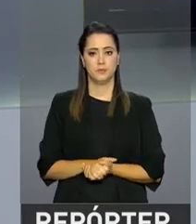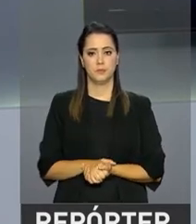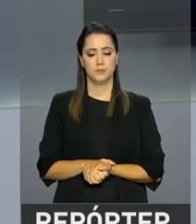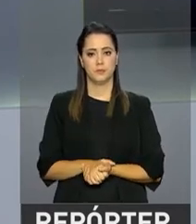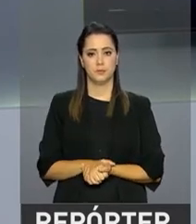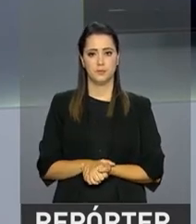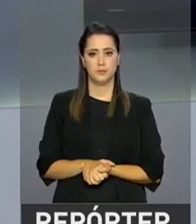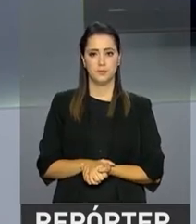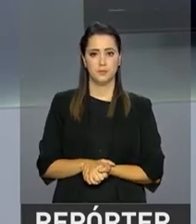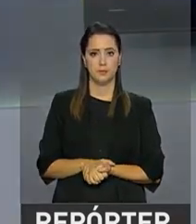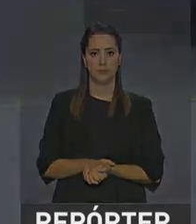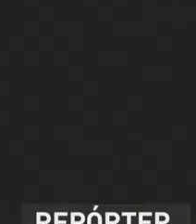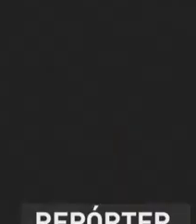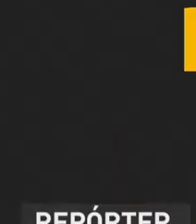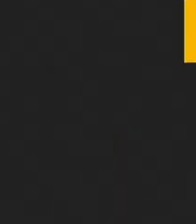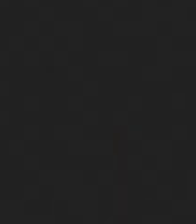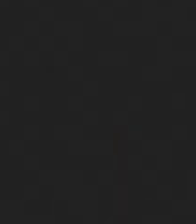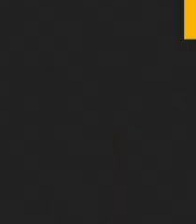federal